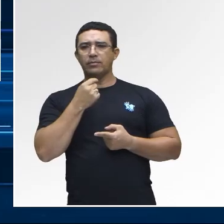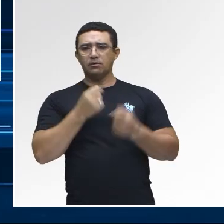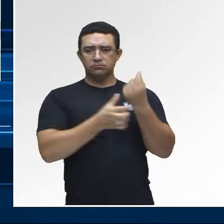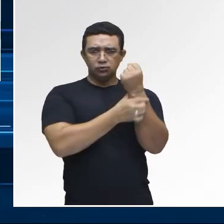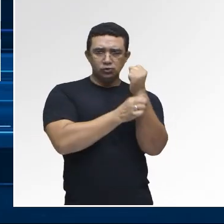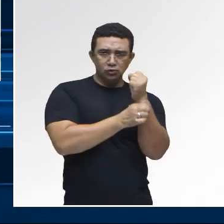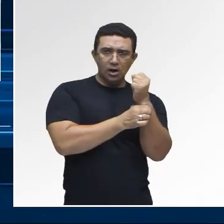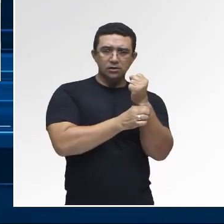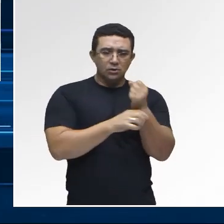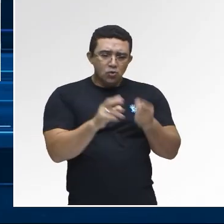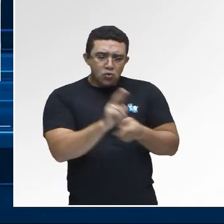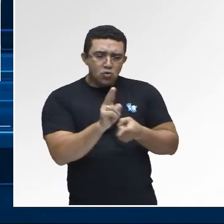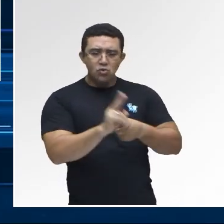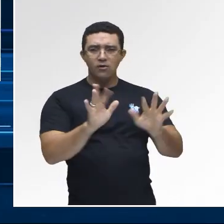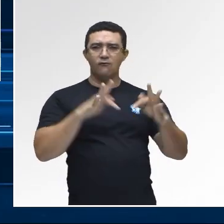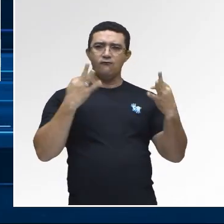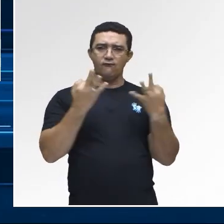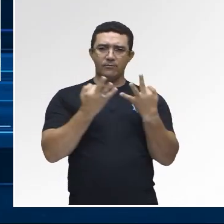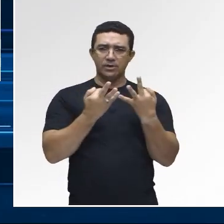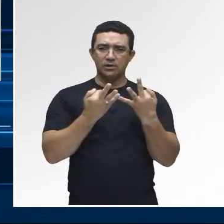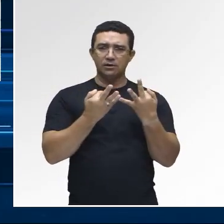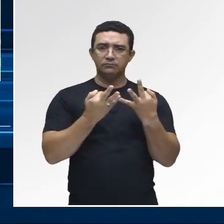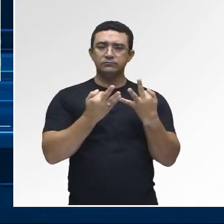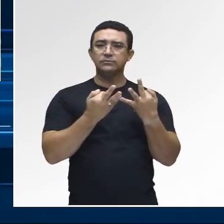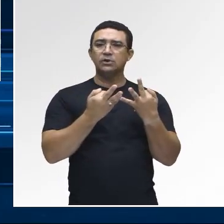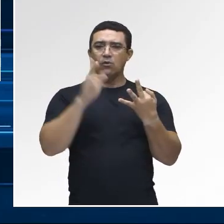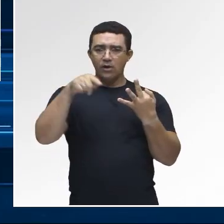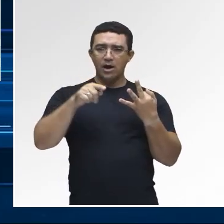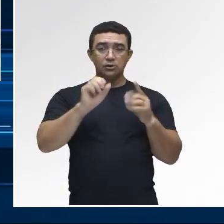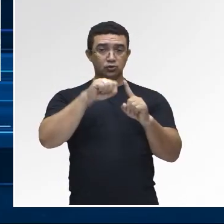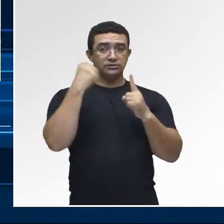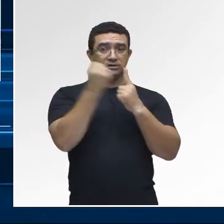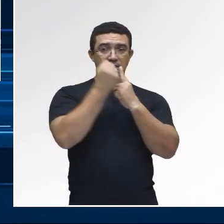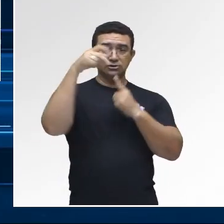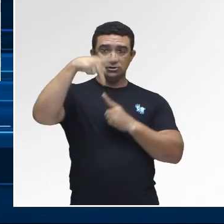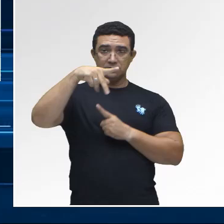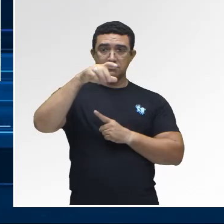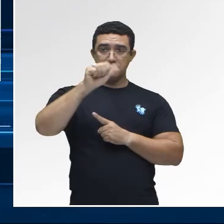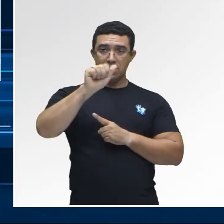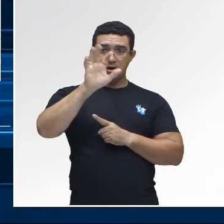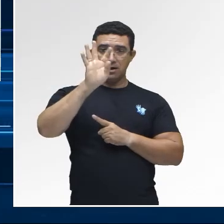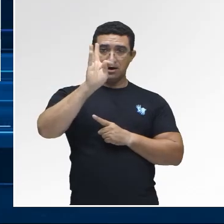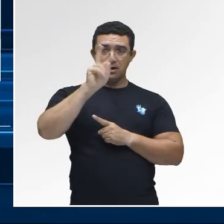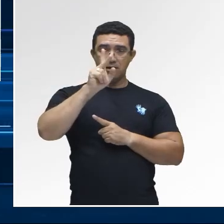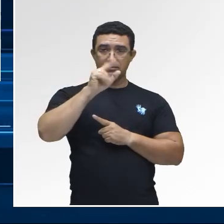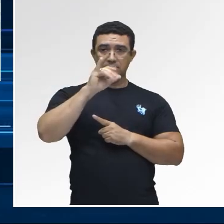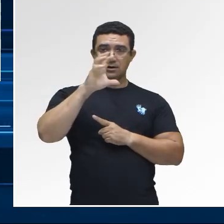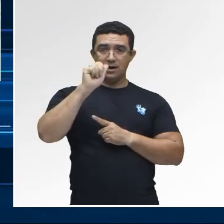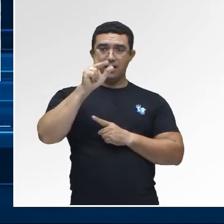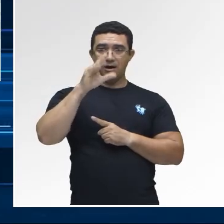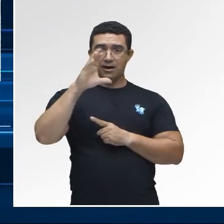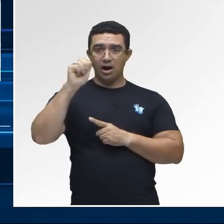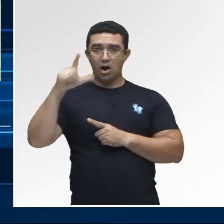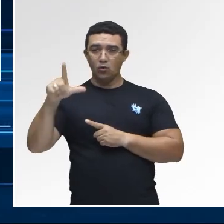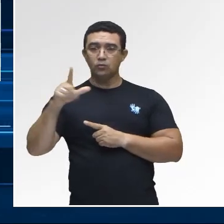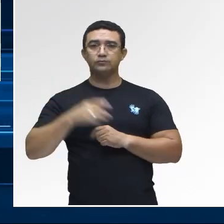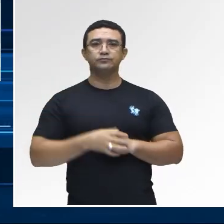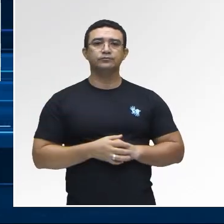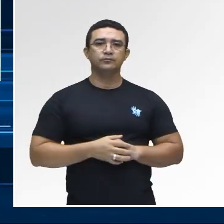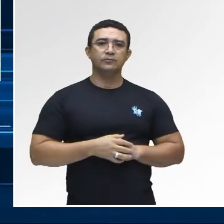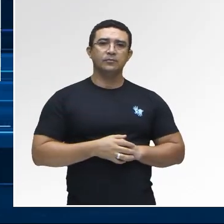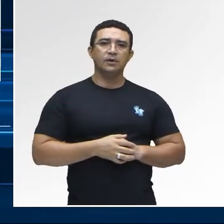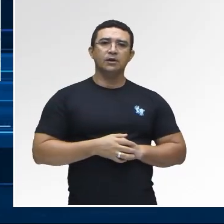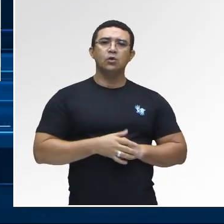que cuida da família. Então, é isso que nós chamamos de sociedade patriarcal. Voltando para cá, conquistar territórios